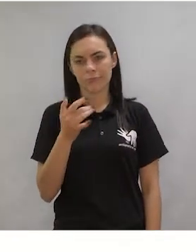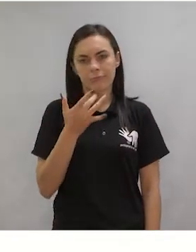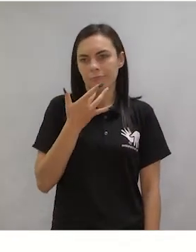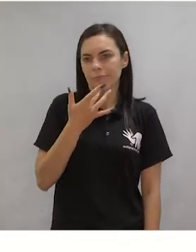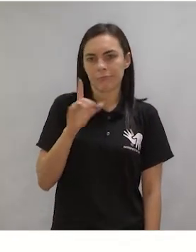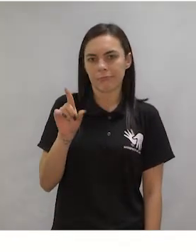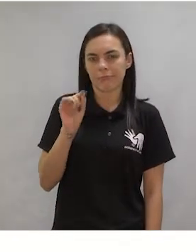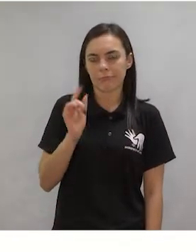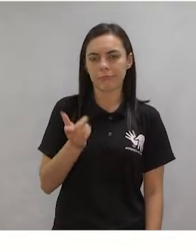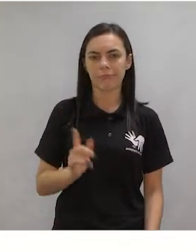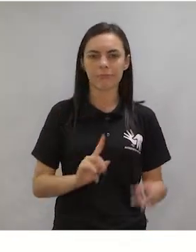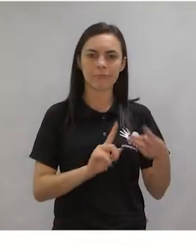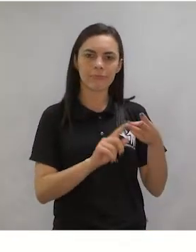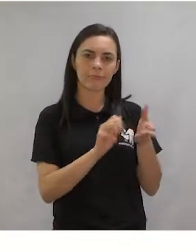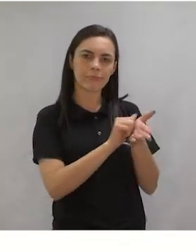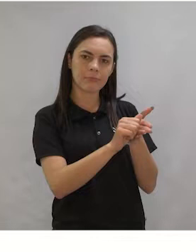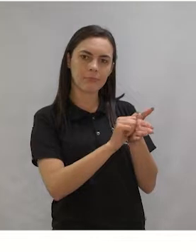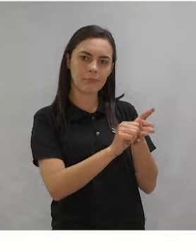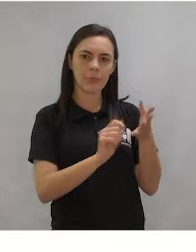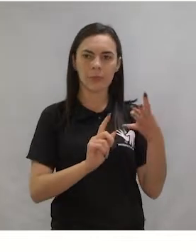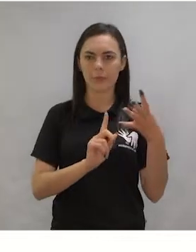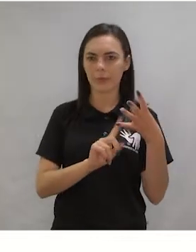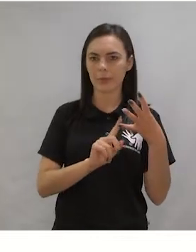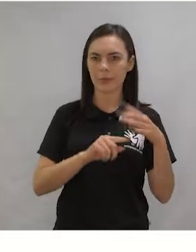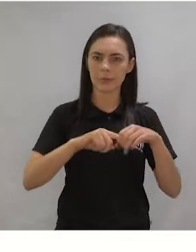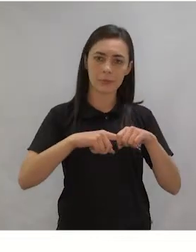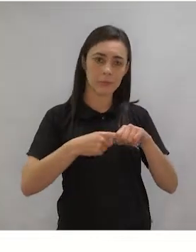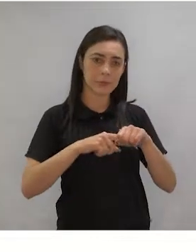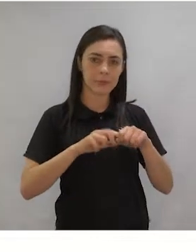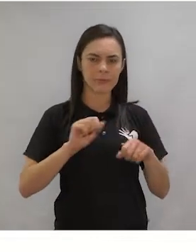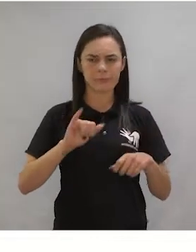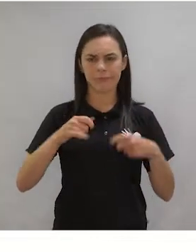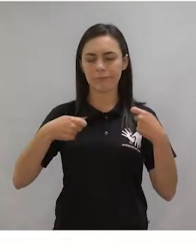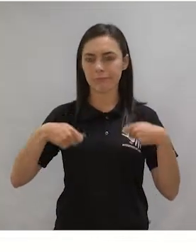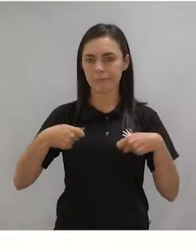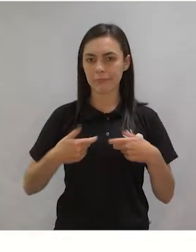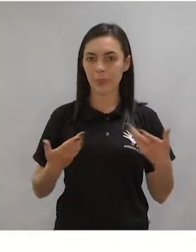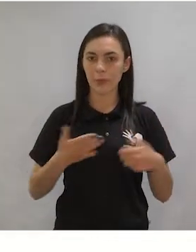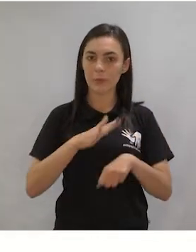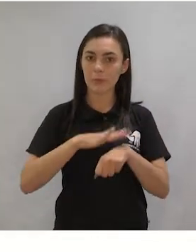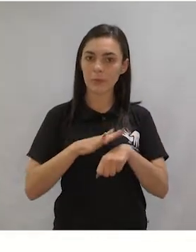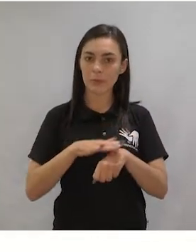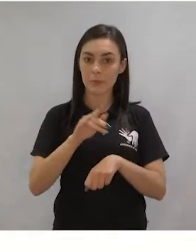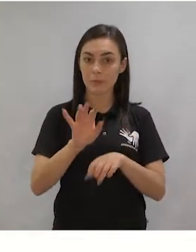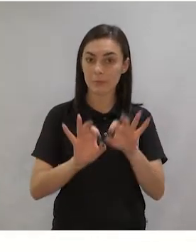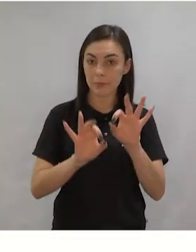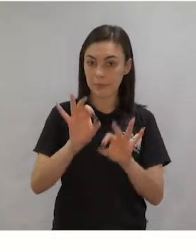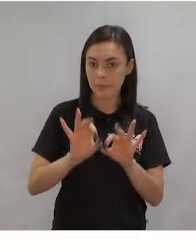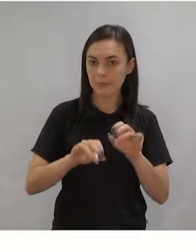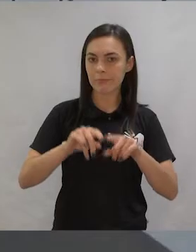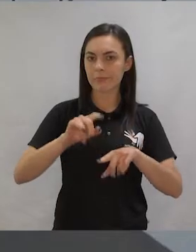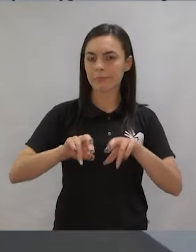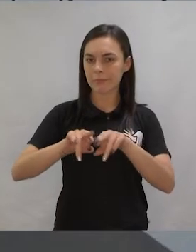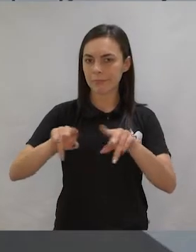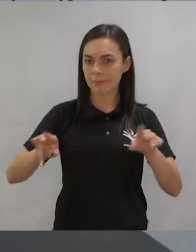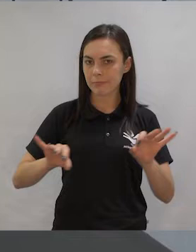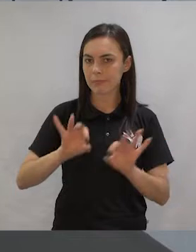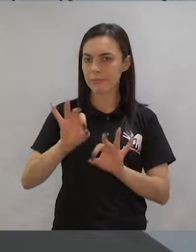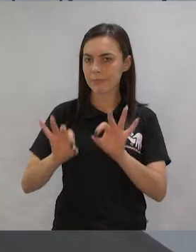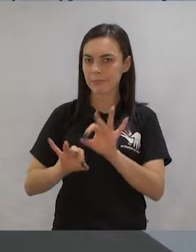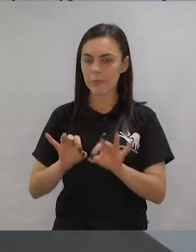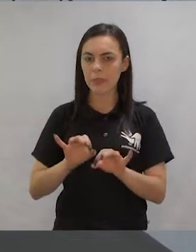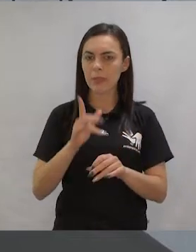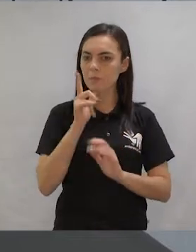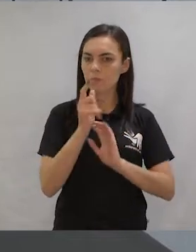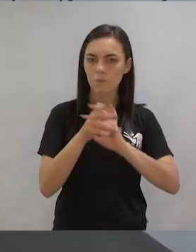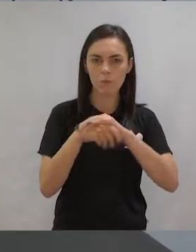preferirem. Borracha e apontador, caso necessitarem. Eu vou dar um tempo para vocês separarem esses materiais.